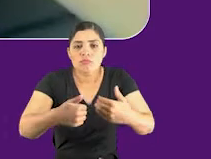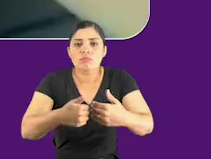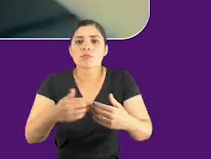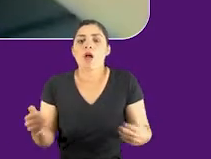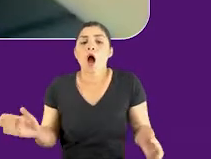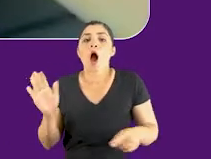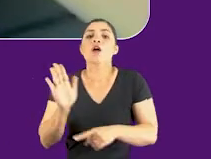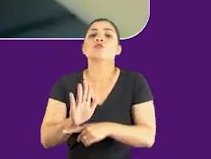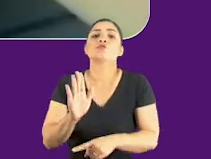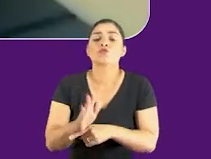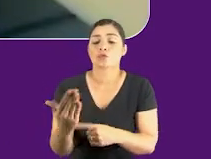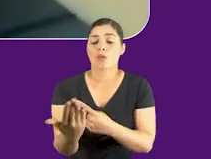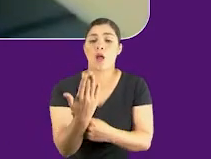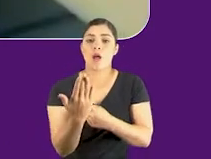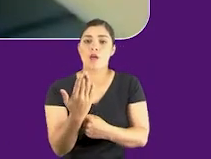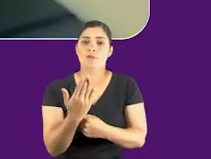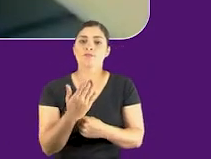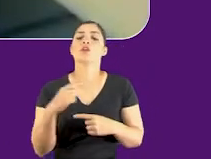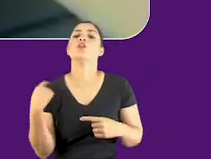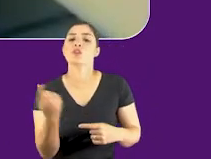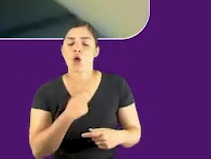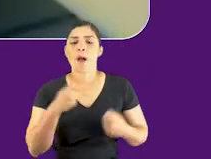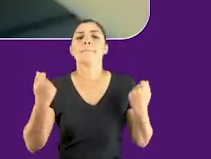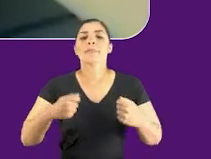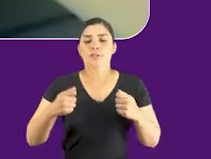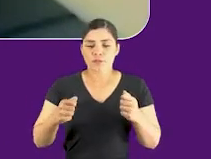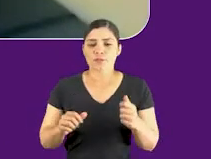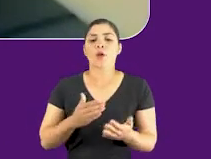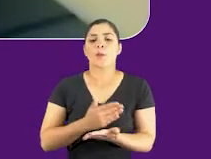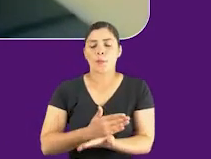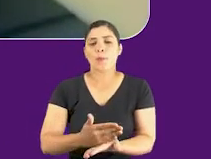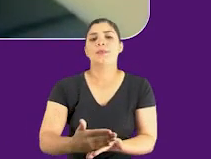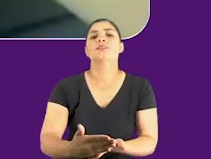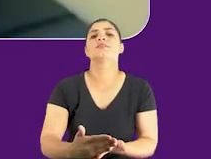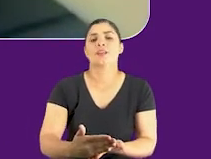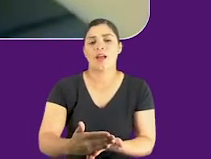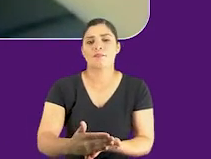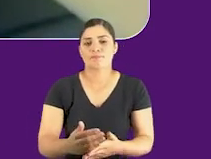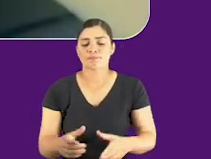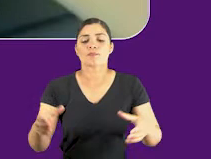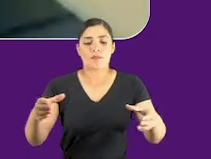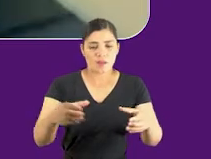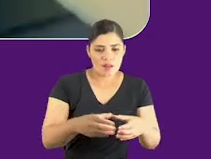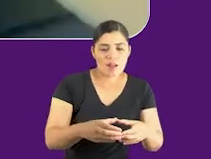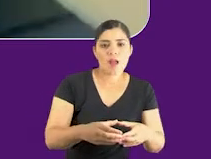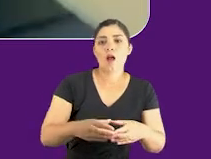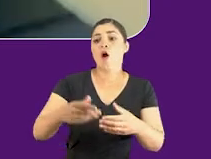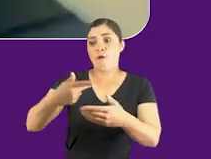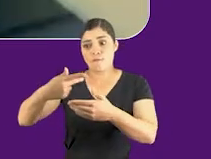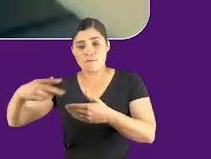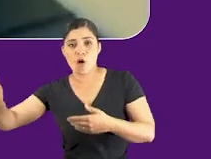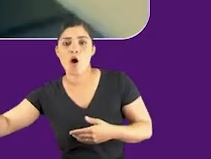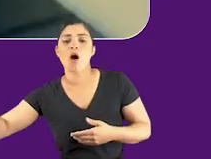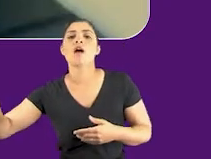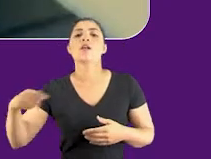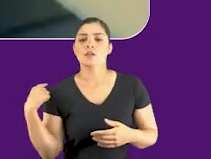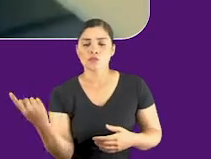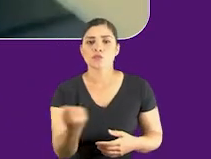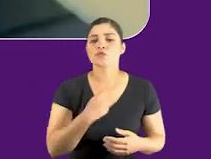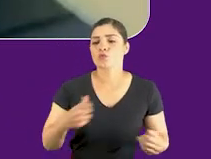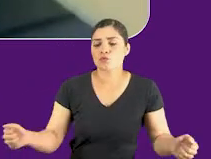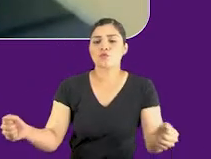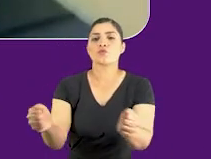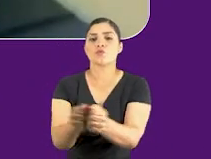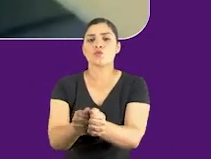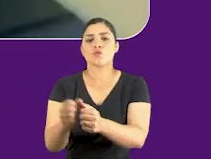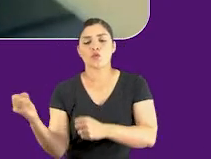funcionar então nós fizemos essas essas iniciativas e o pênis nova que são iniciativas seja internas e externas para que todos